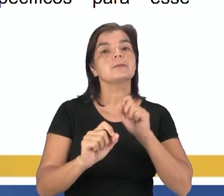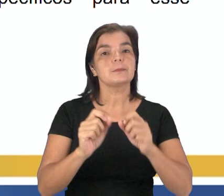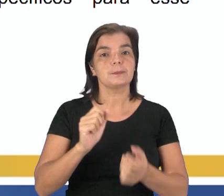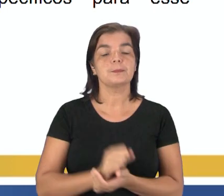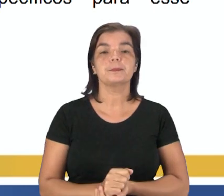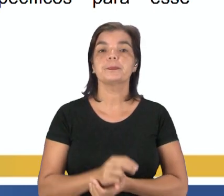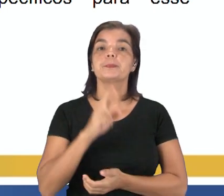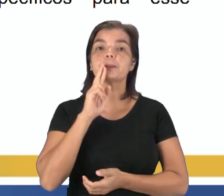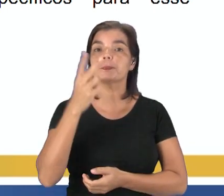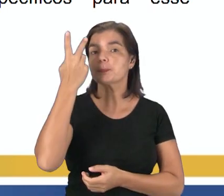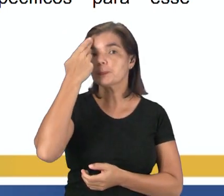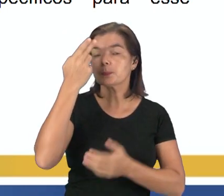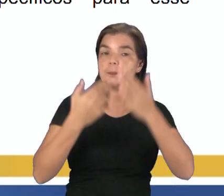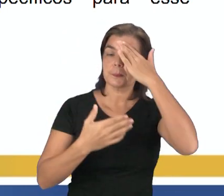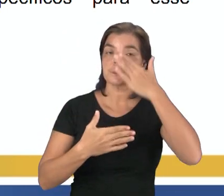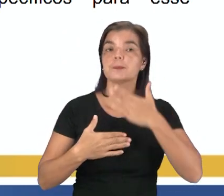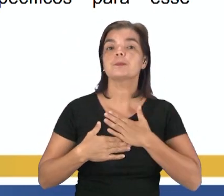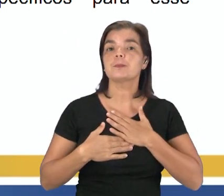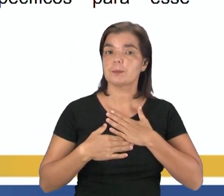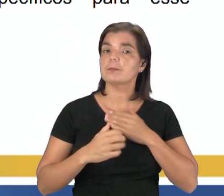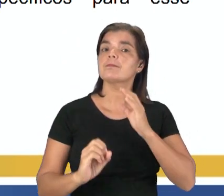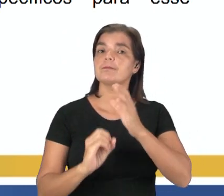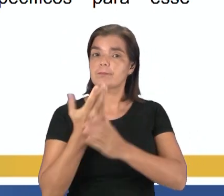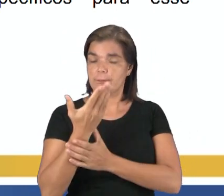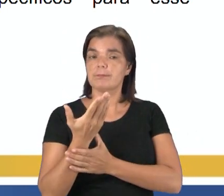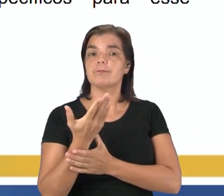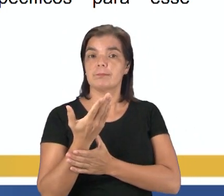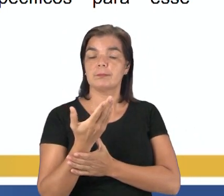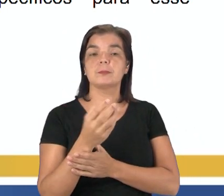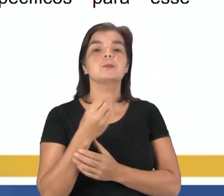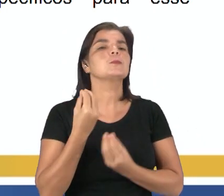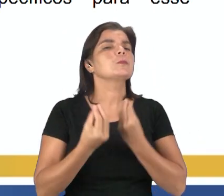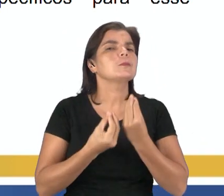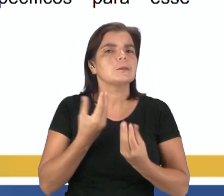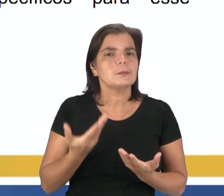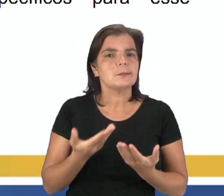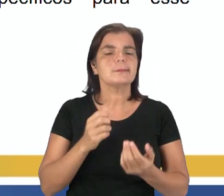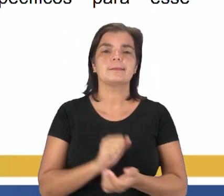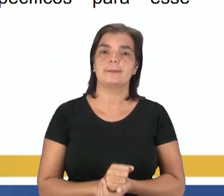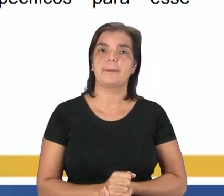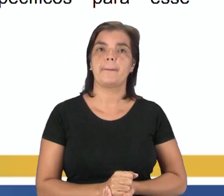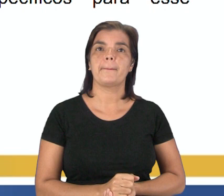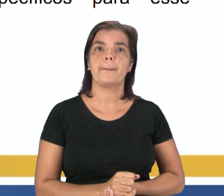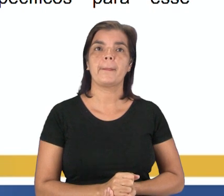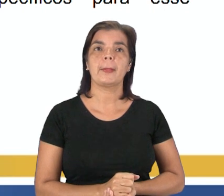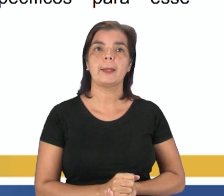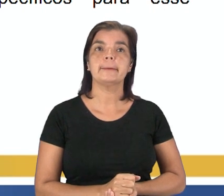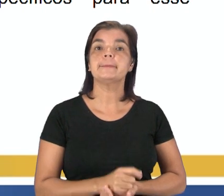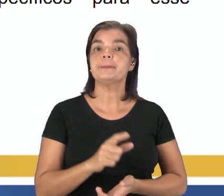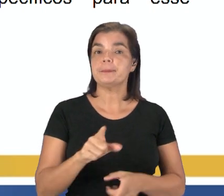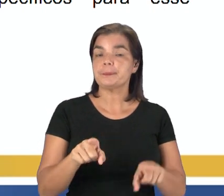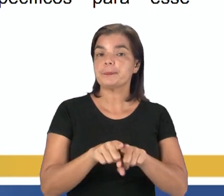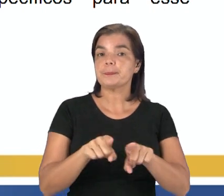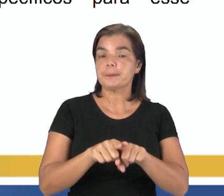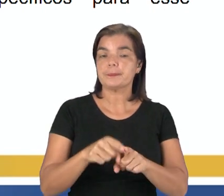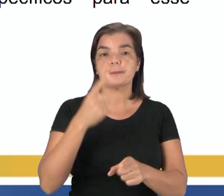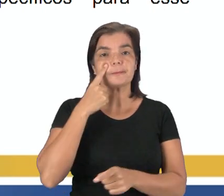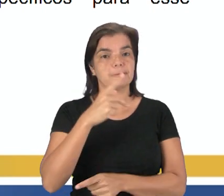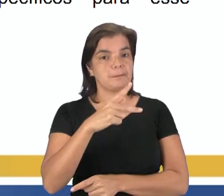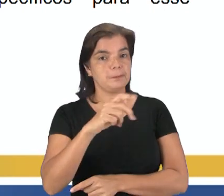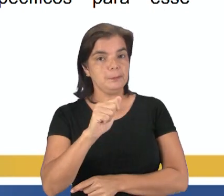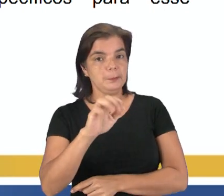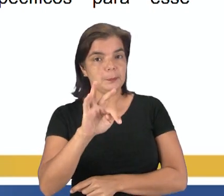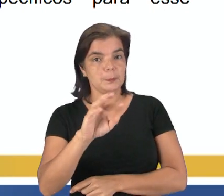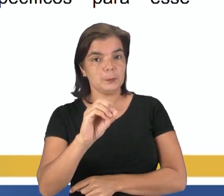Que essa resposta natural do nosso corpo, ela acontece de uma determinada forma. E como é que ela acontece? Quando o agente